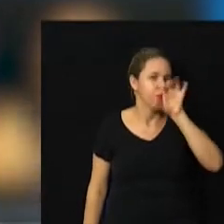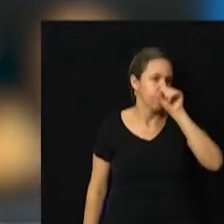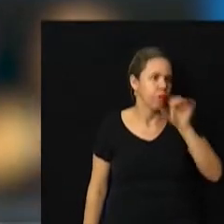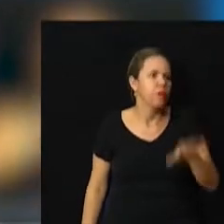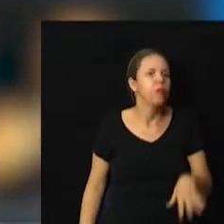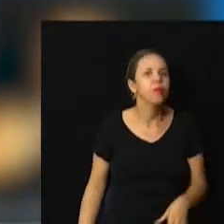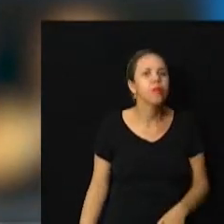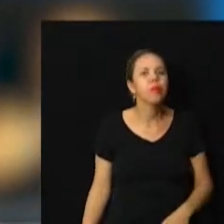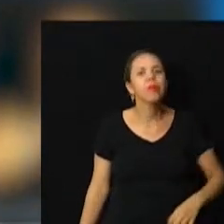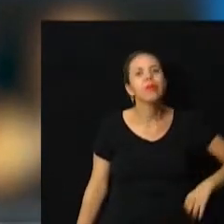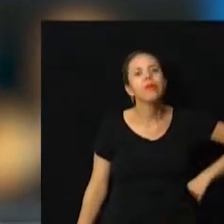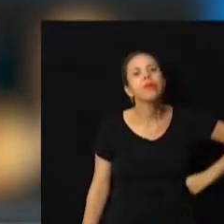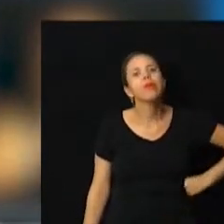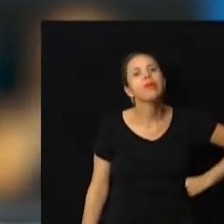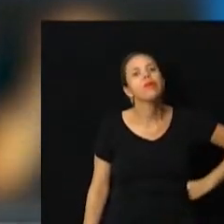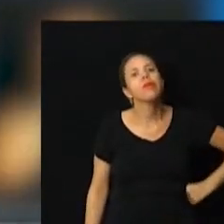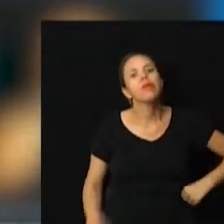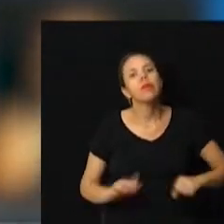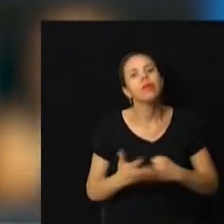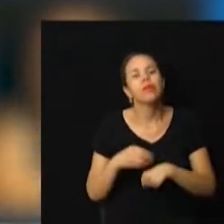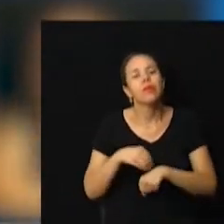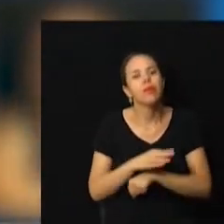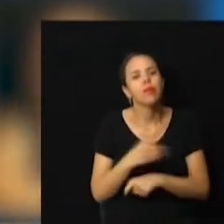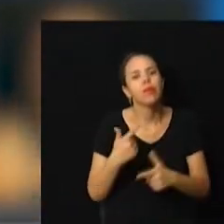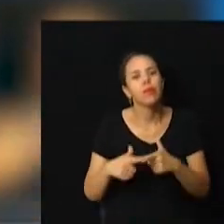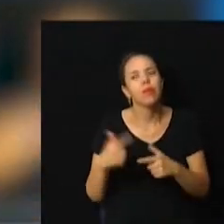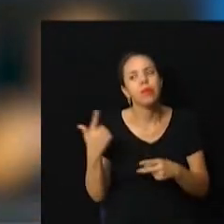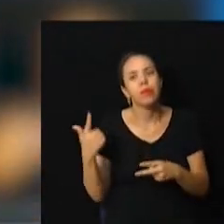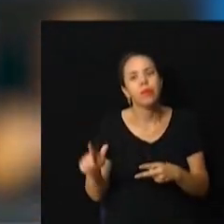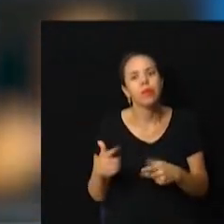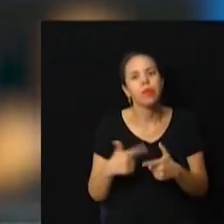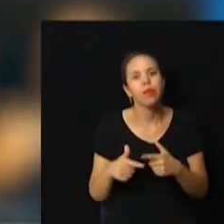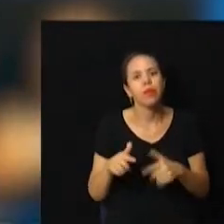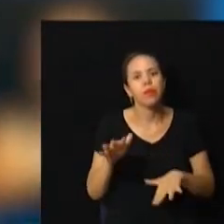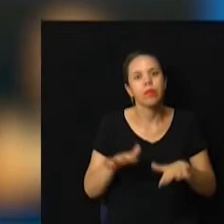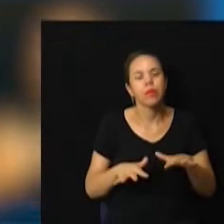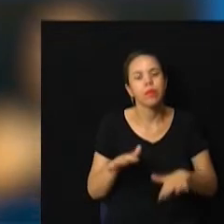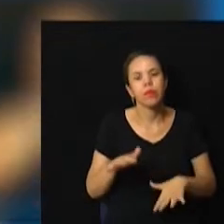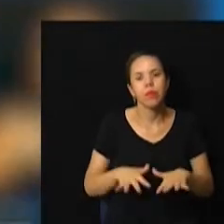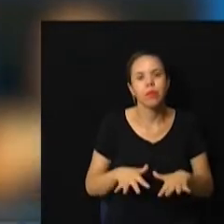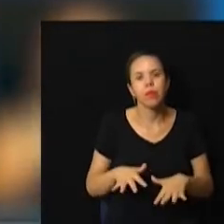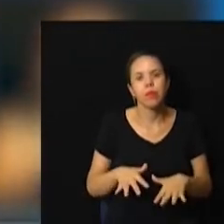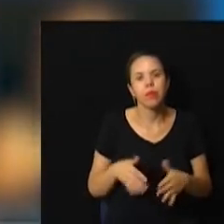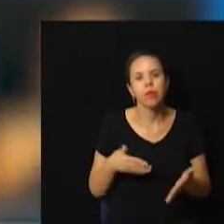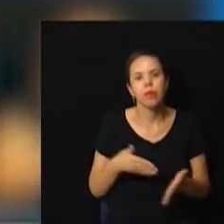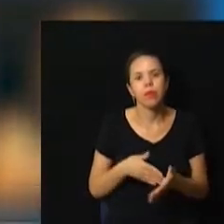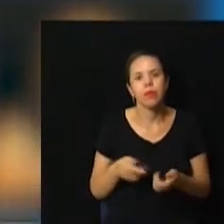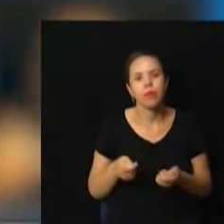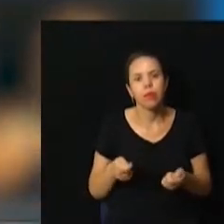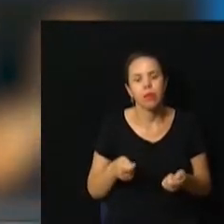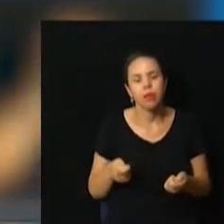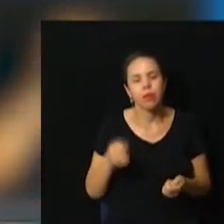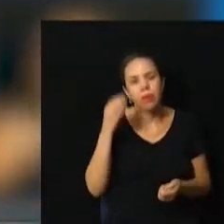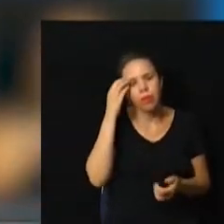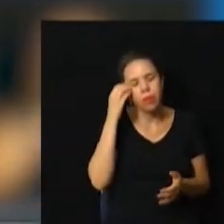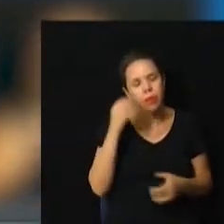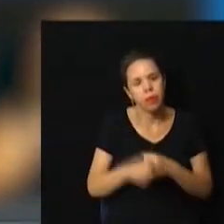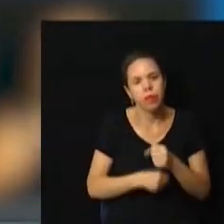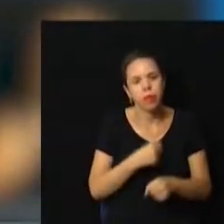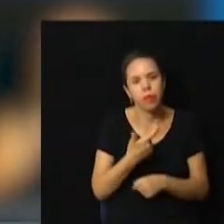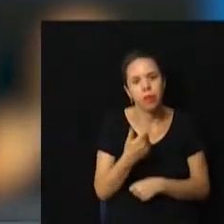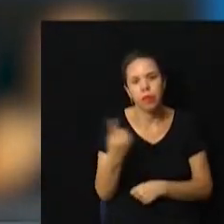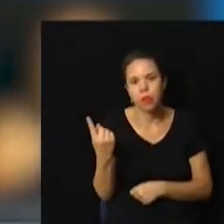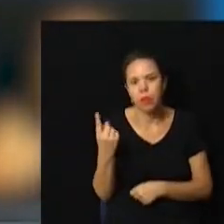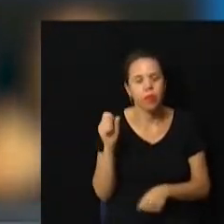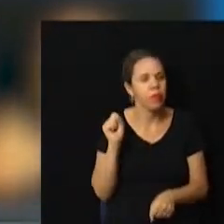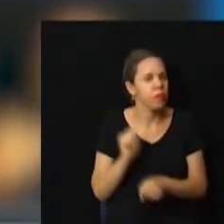pronto atendimentos. Mas a pandemia nos trouxe um outro problema, que são os casos eletivos que ficaram represados. Durante o